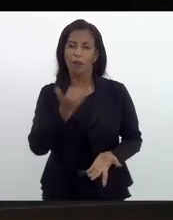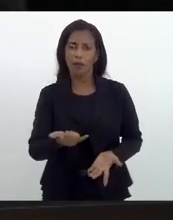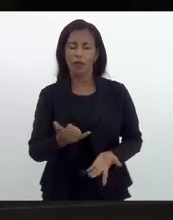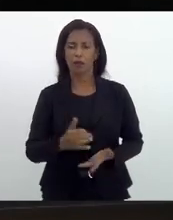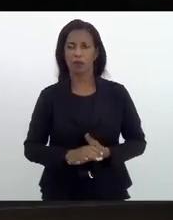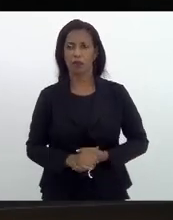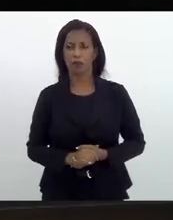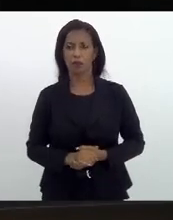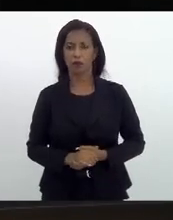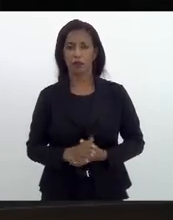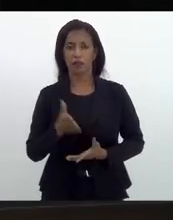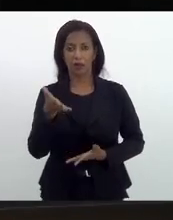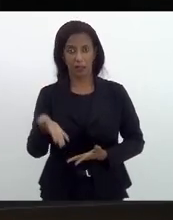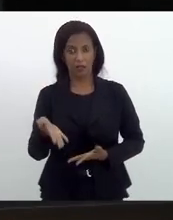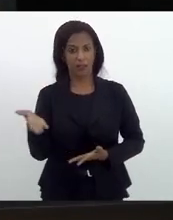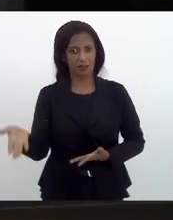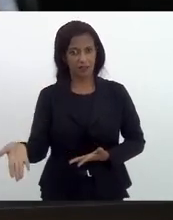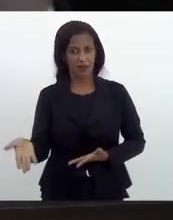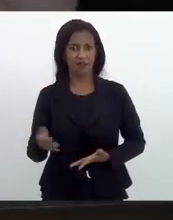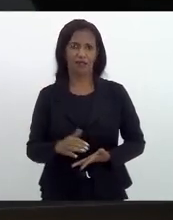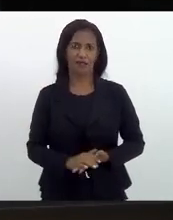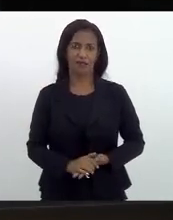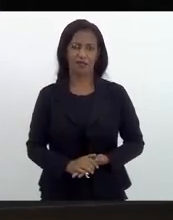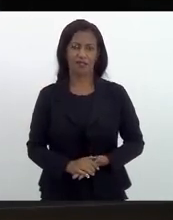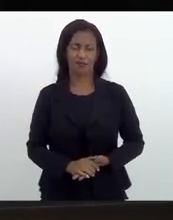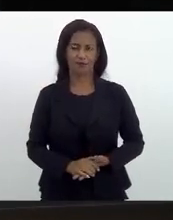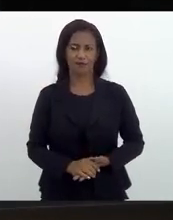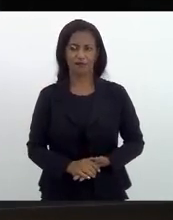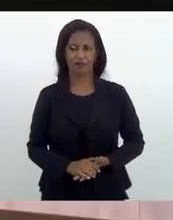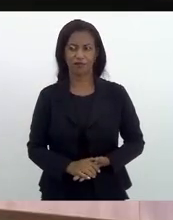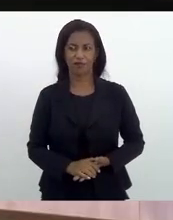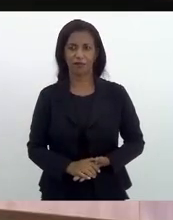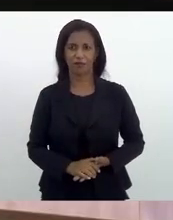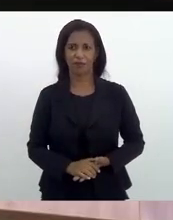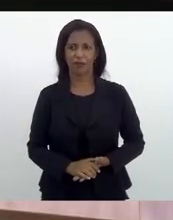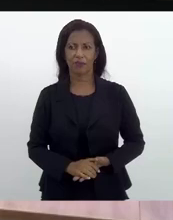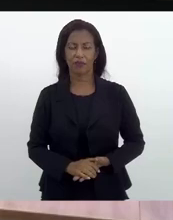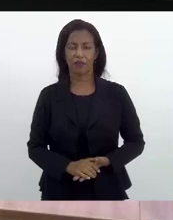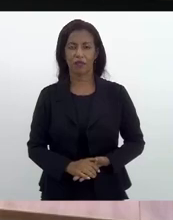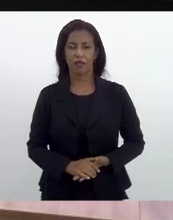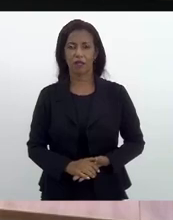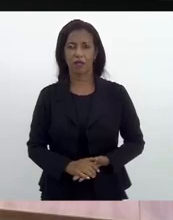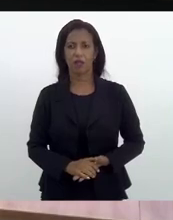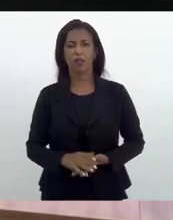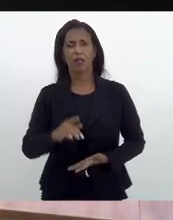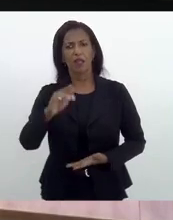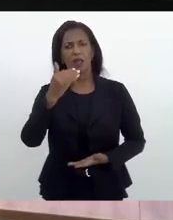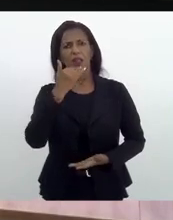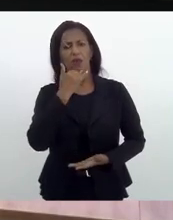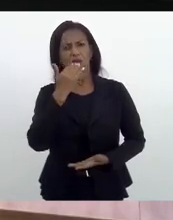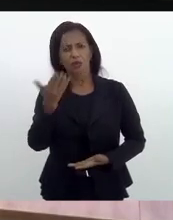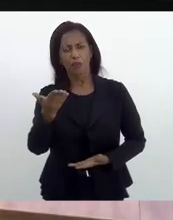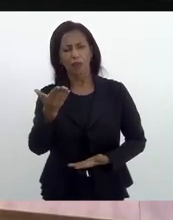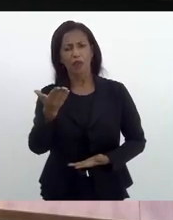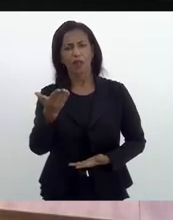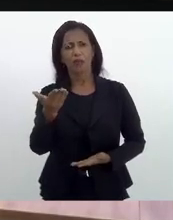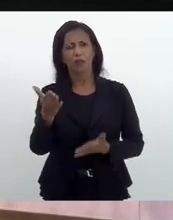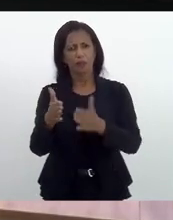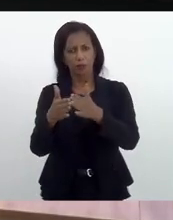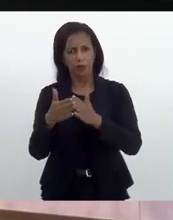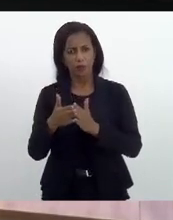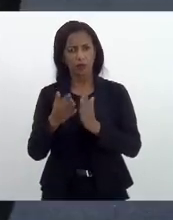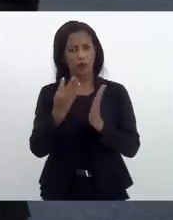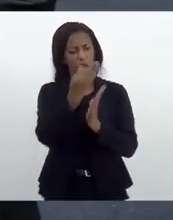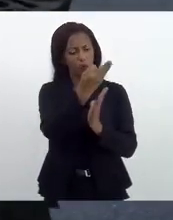excelência. Não, não precisa pedir perdão. Eu peço só a vossa excelência que faça consignar essa questão da realização da